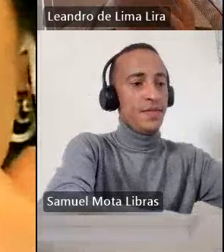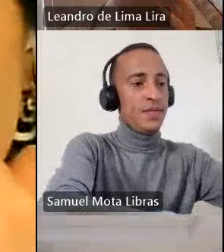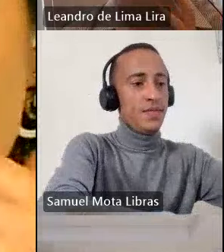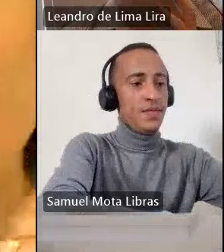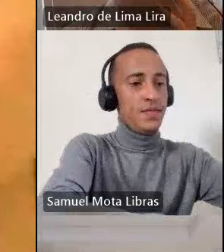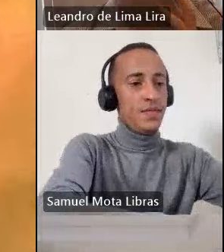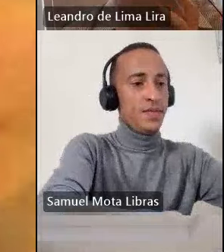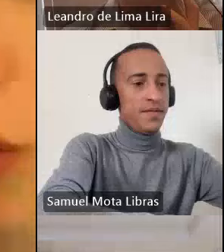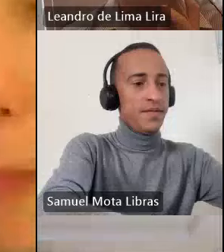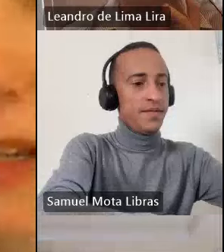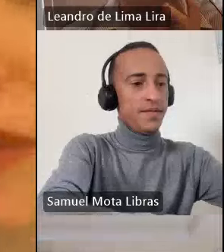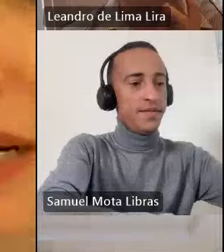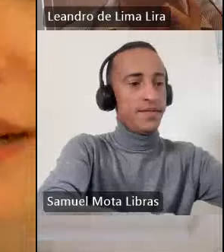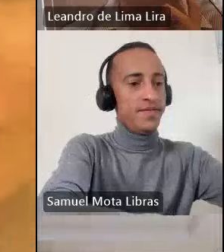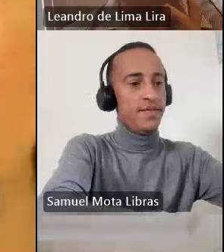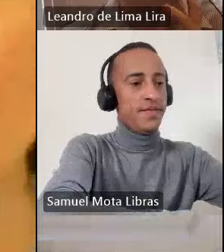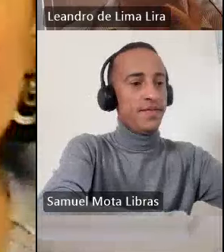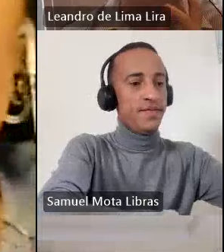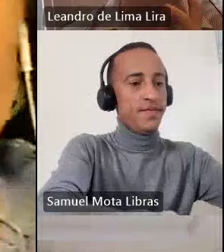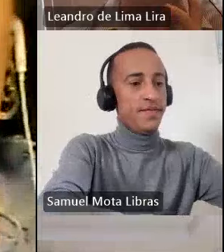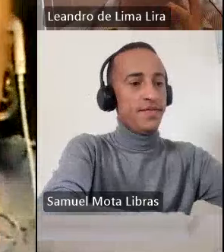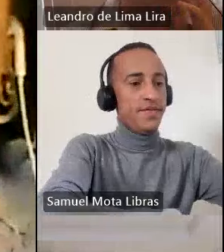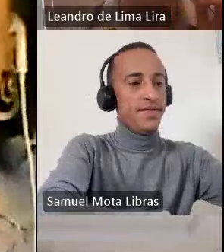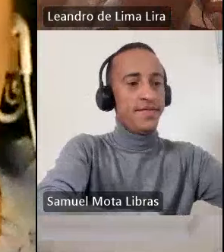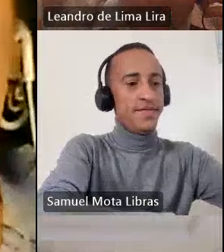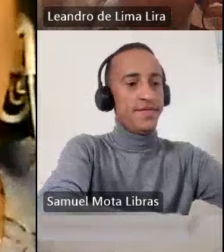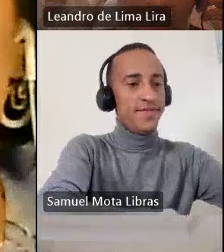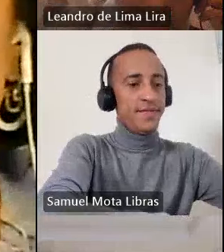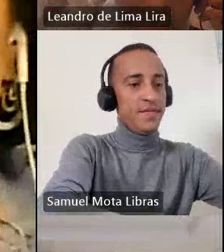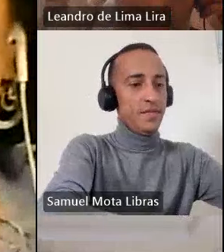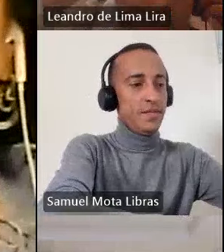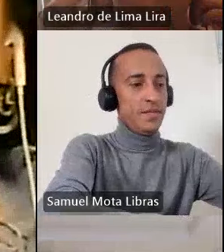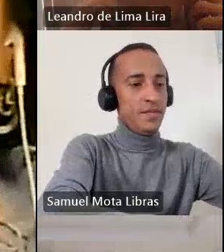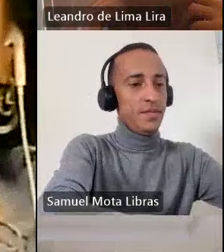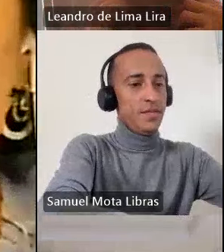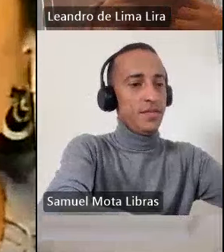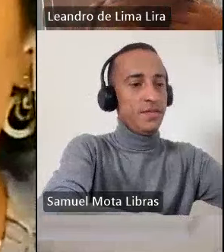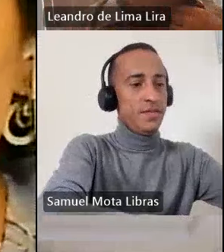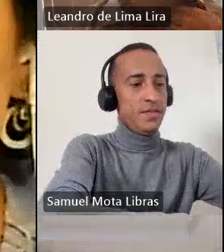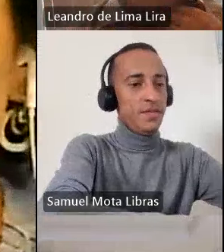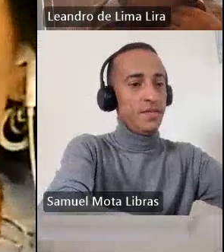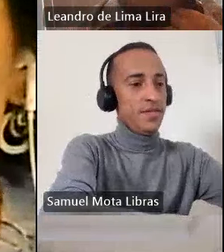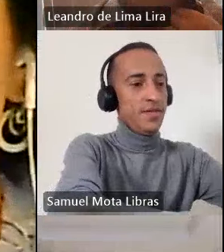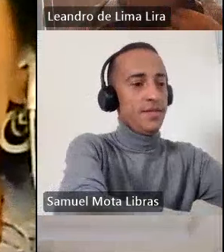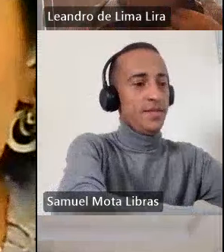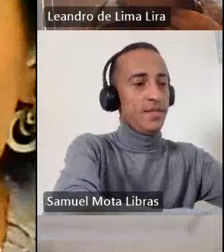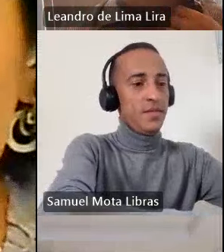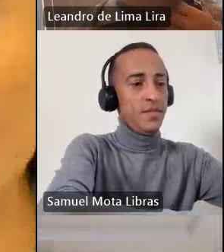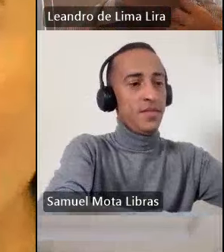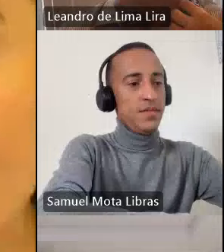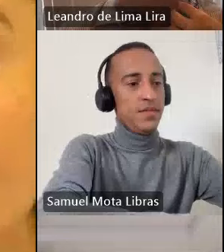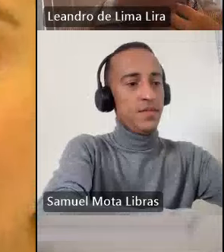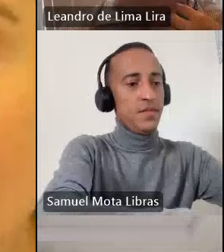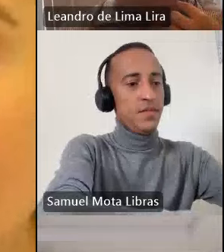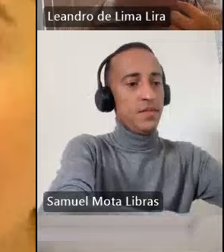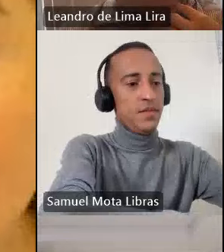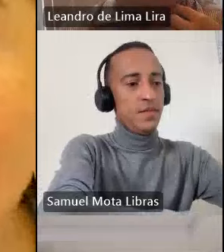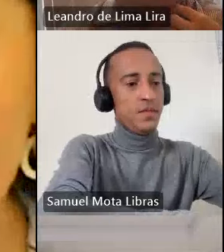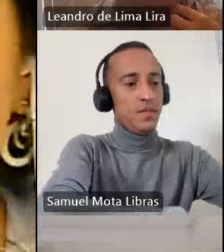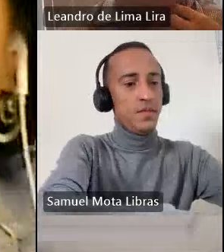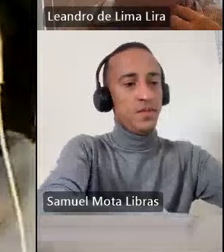chegando ou não foi comprado para aquela região não foi direcionada a região tá excluída e aí quando a gente fala de coleta de